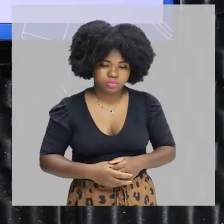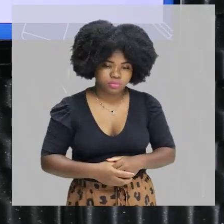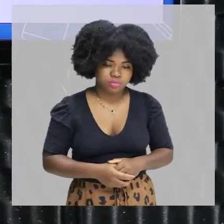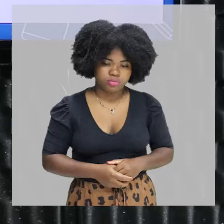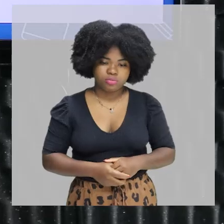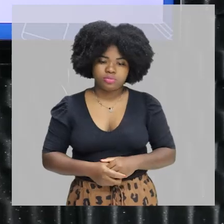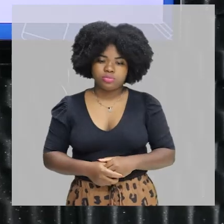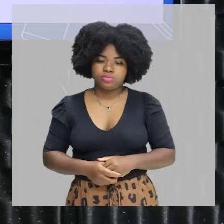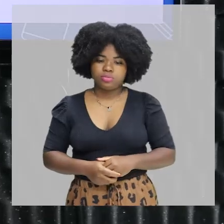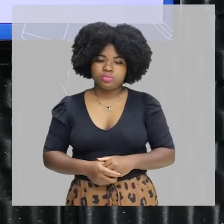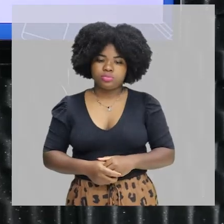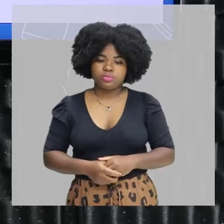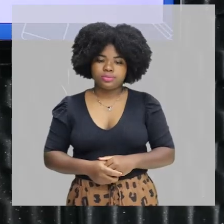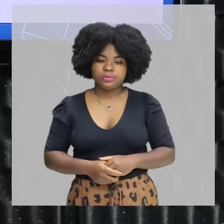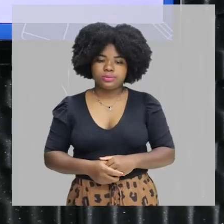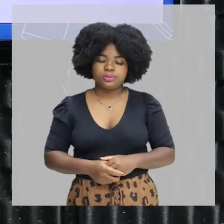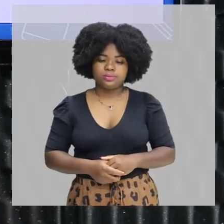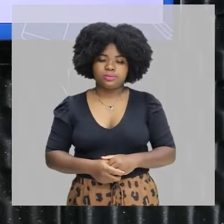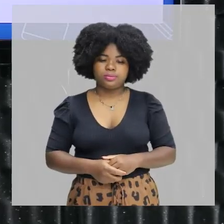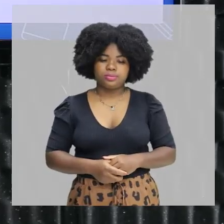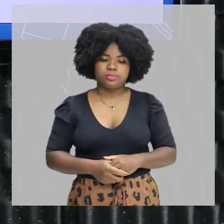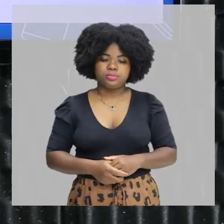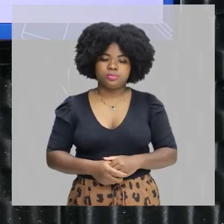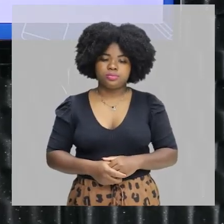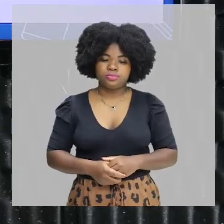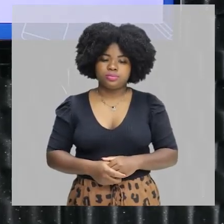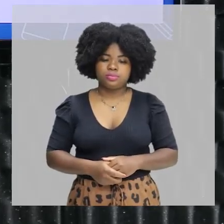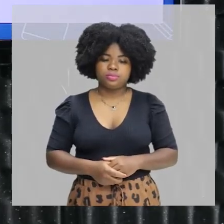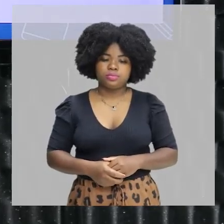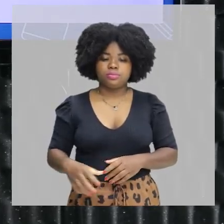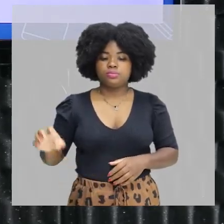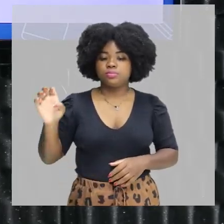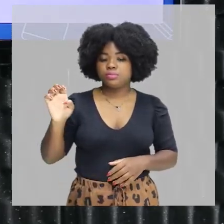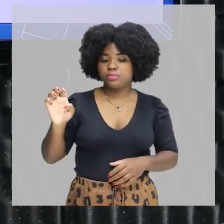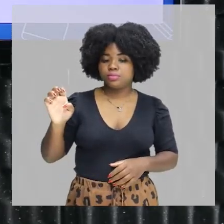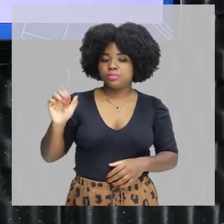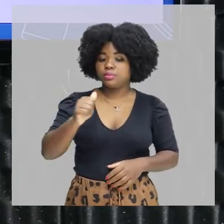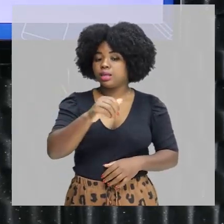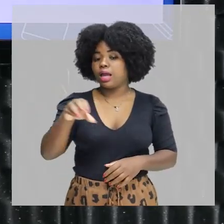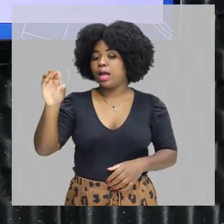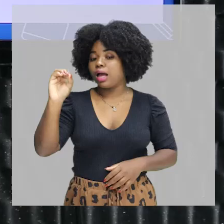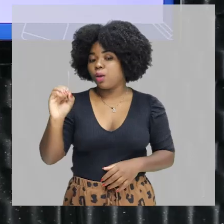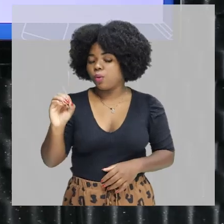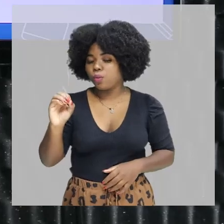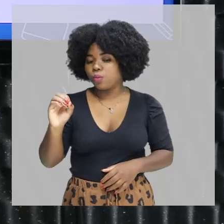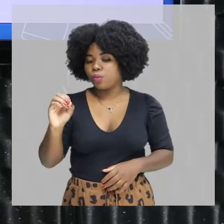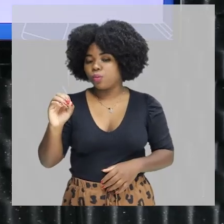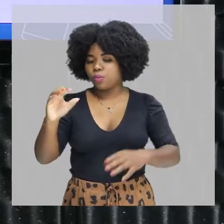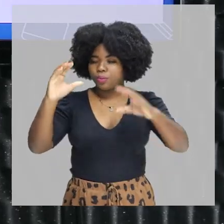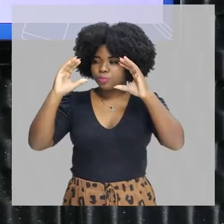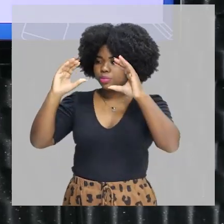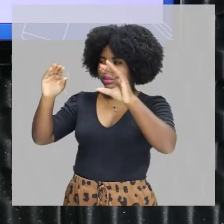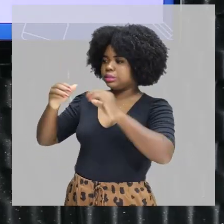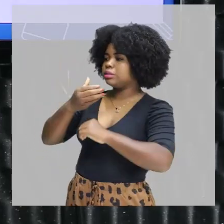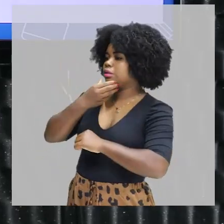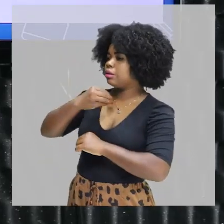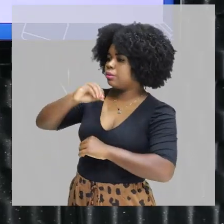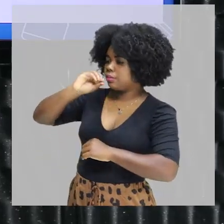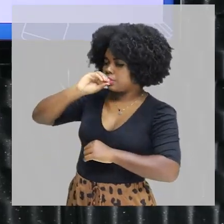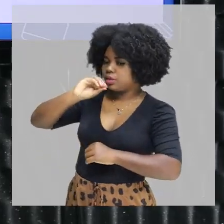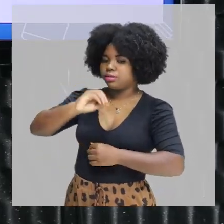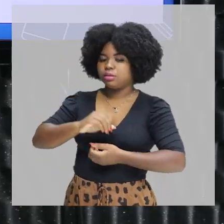não tem diferença, mas na hora da escrita dá para perceber. Obedeceu ao pai. E aí, quais